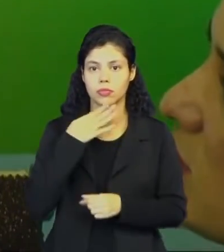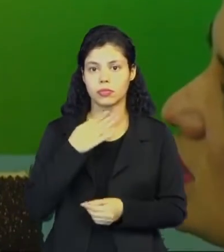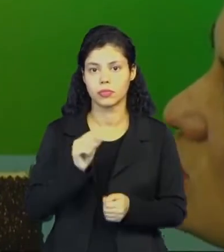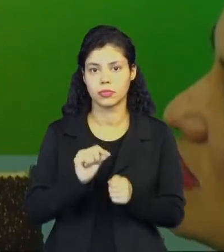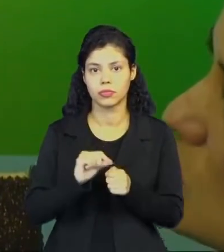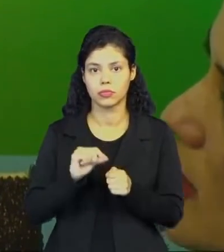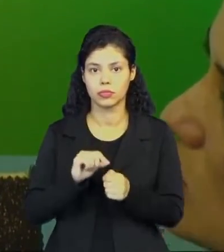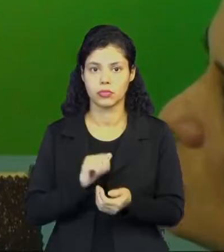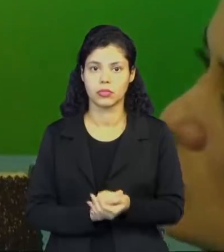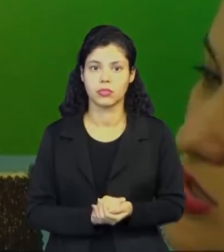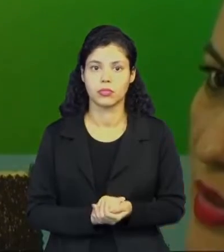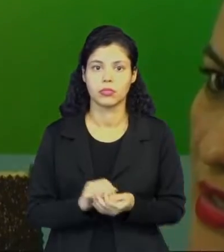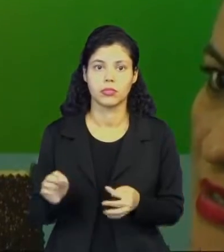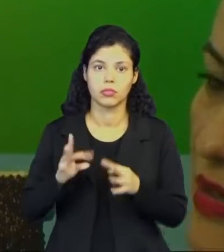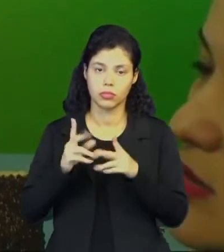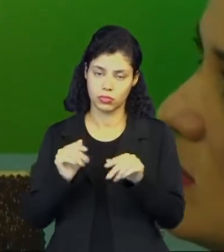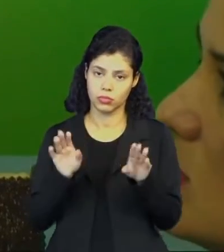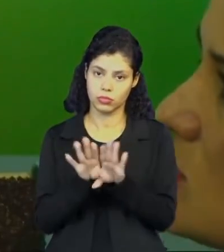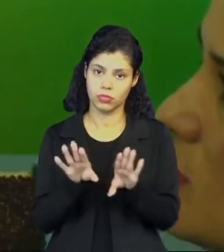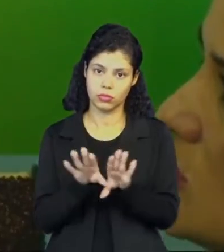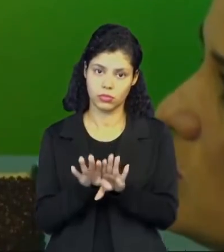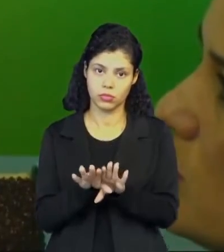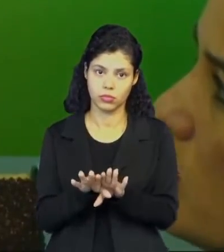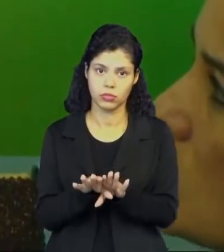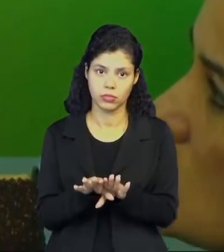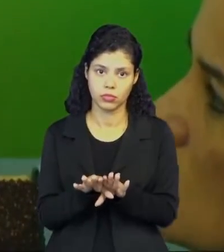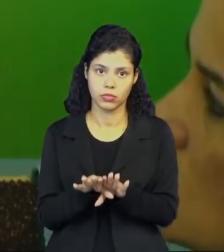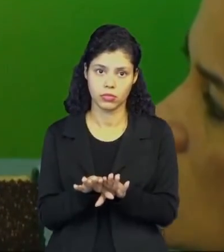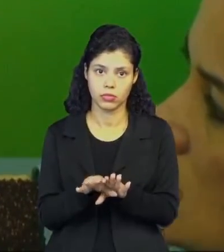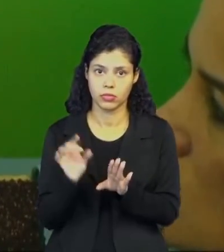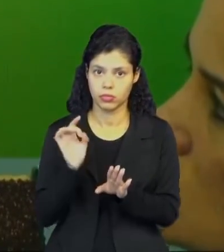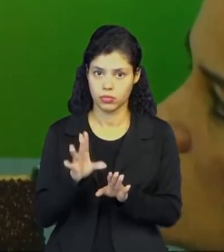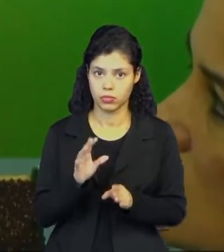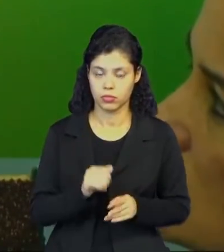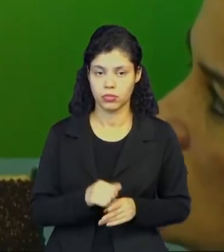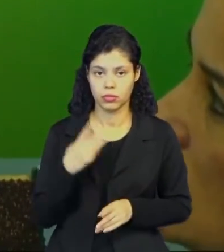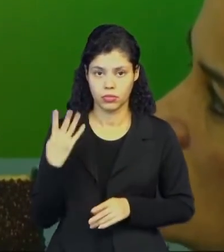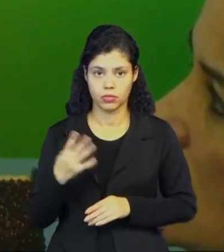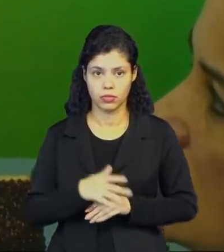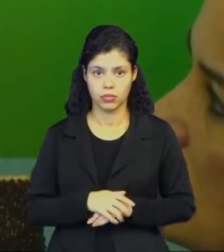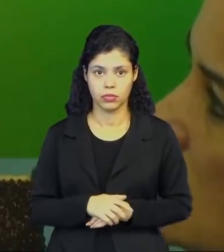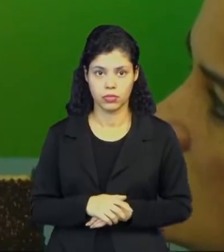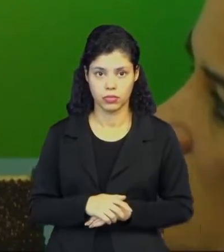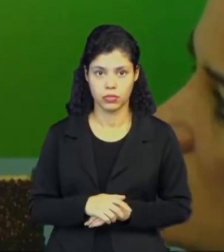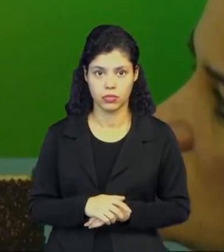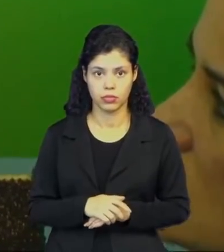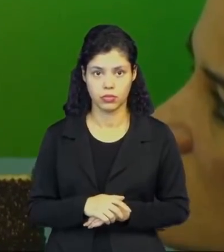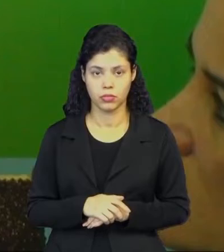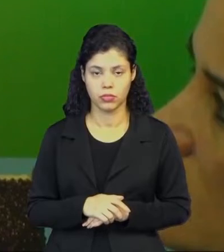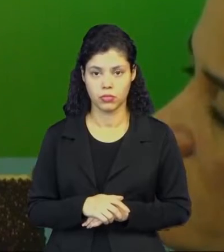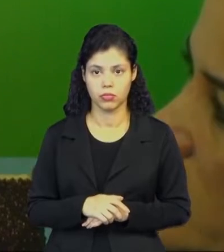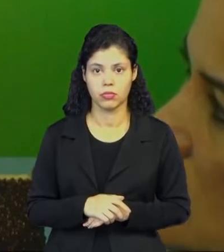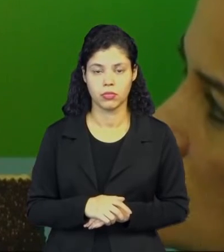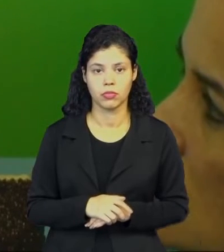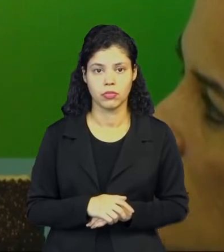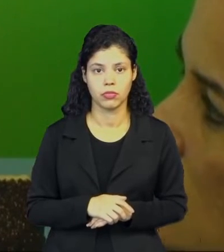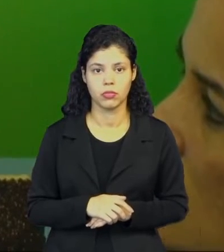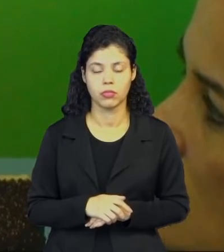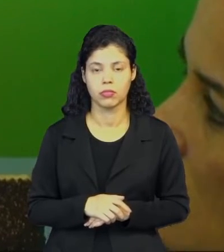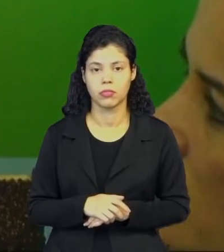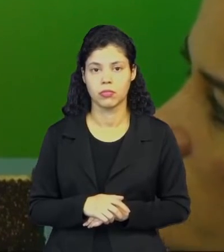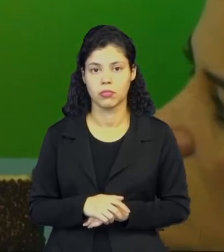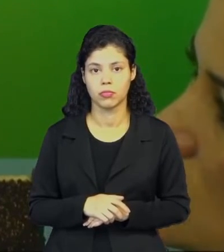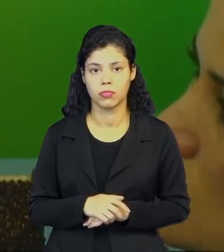como também se você tivesse somado todo isso aqui, somente por si só essa quantidade, ó. 13 mais 7, 20,